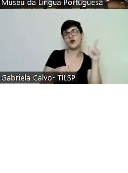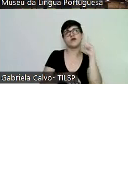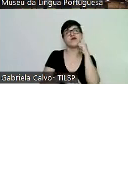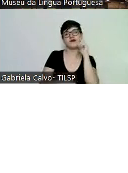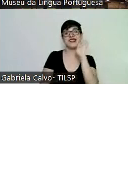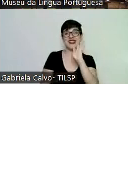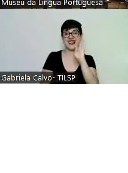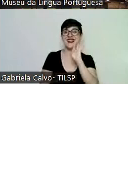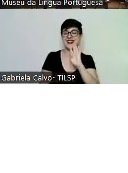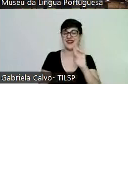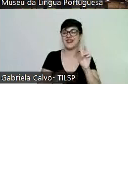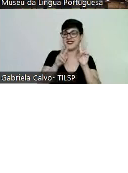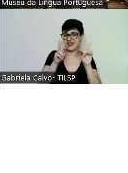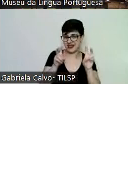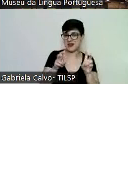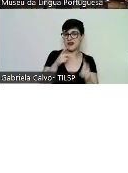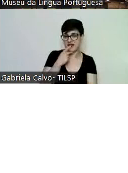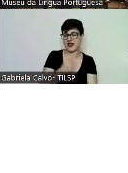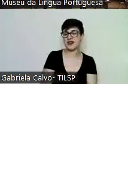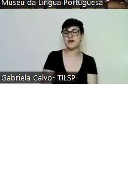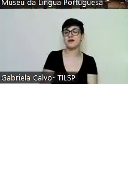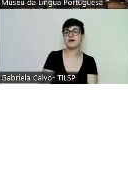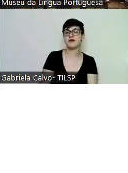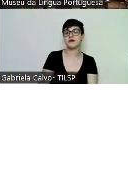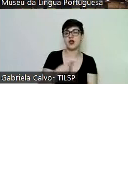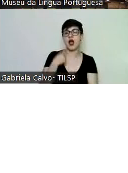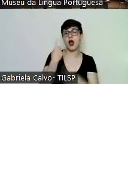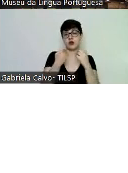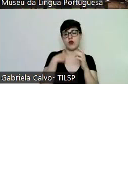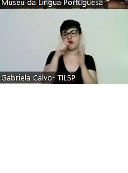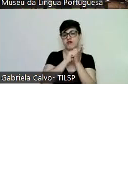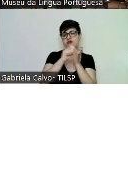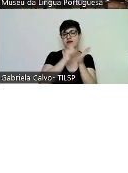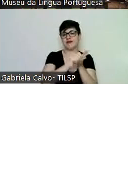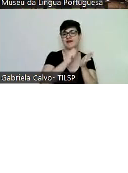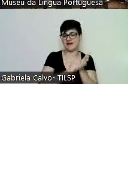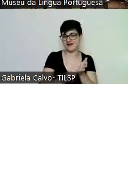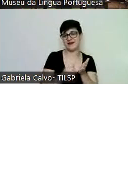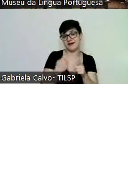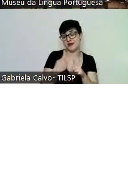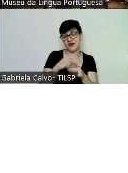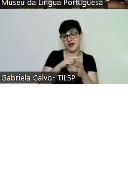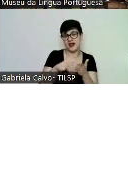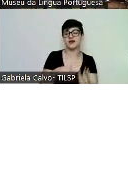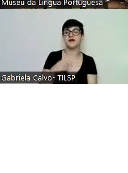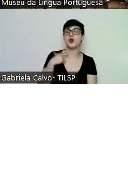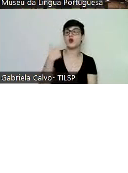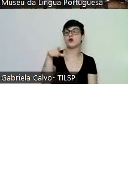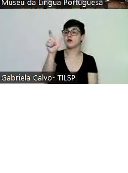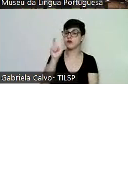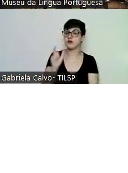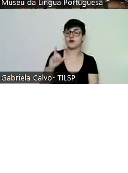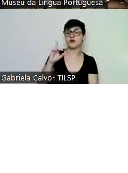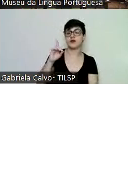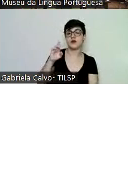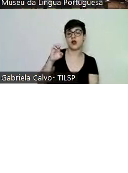aos povos originários eu grifei algumas que vocês vão ver que são muitas o decolonial E aí um debate enorme do